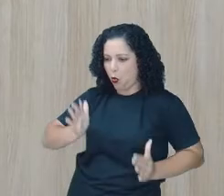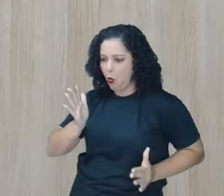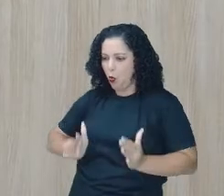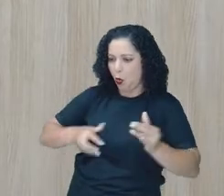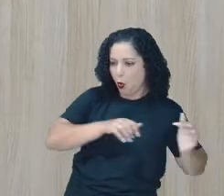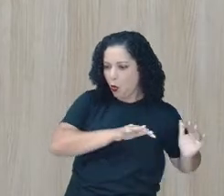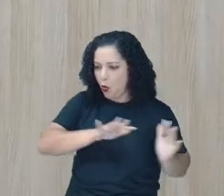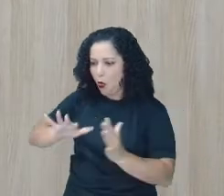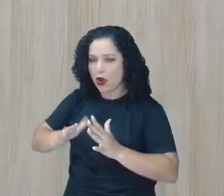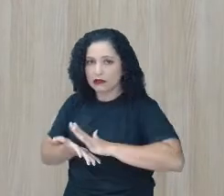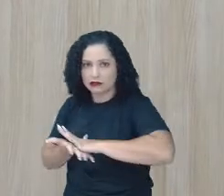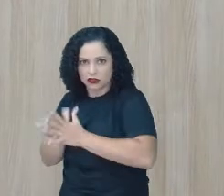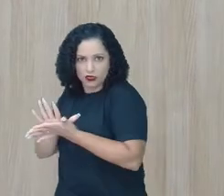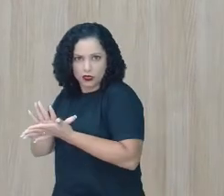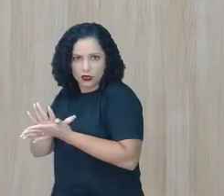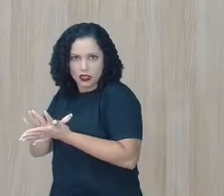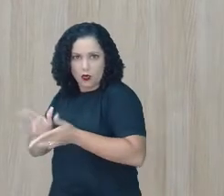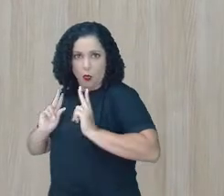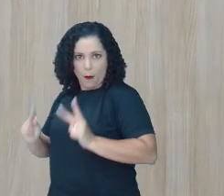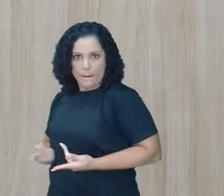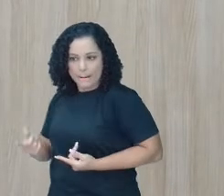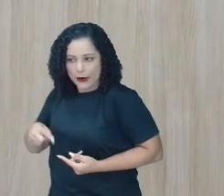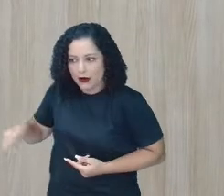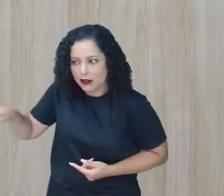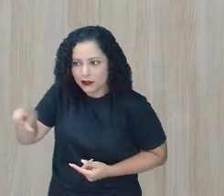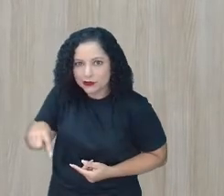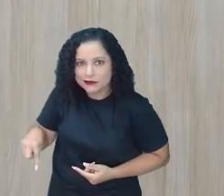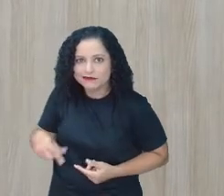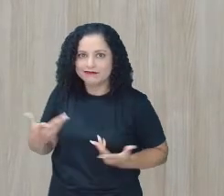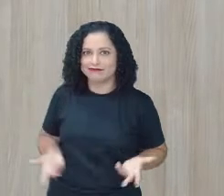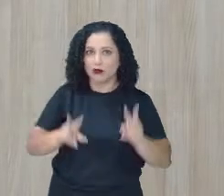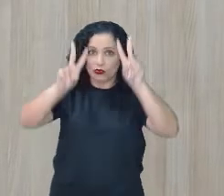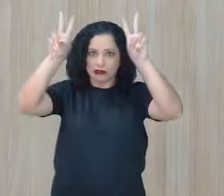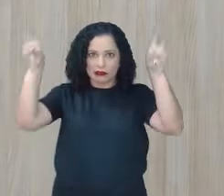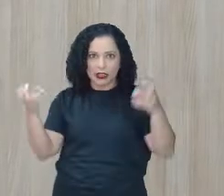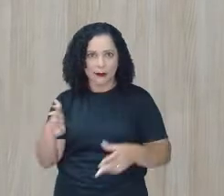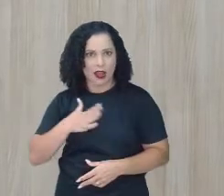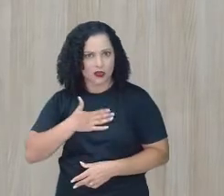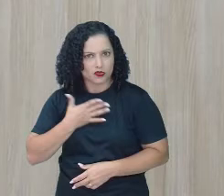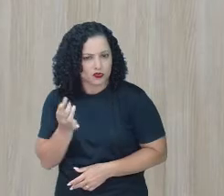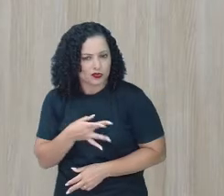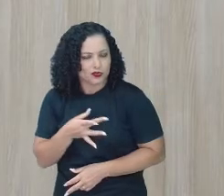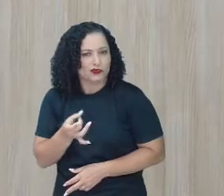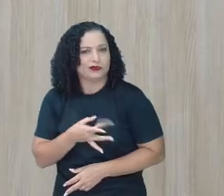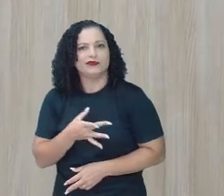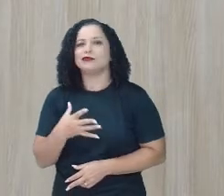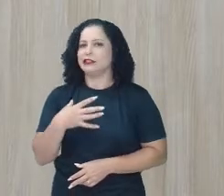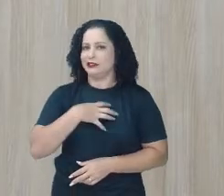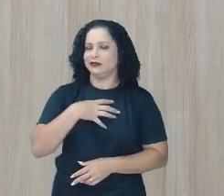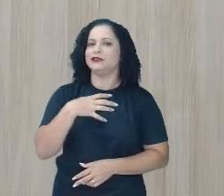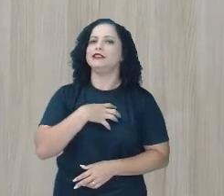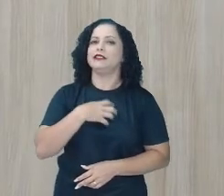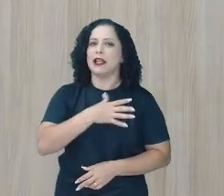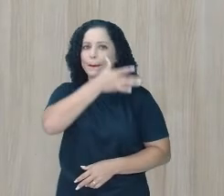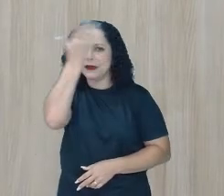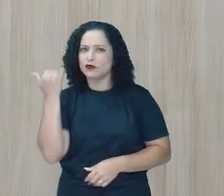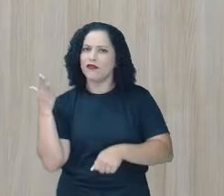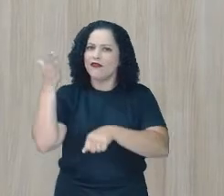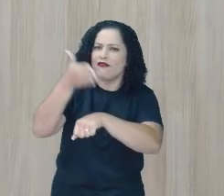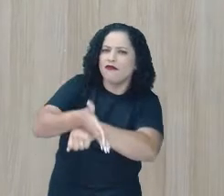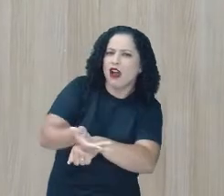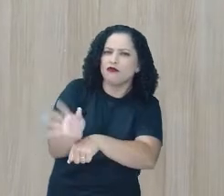mim? Esse é um tema bastante explorado e um tema que assusta um bocado de gente quando vai ao cinema assistir,